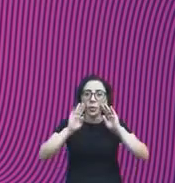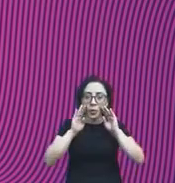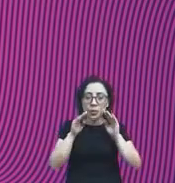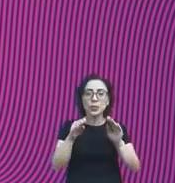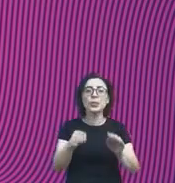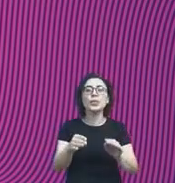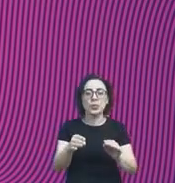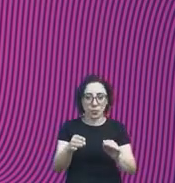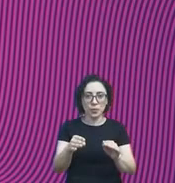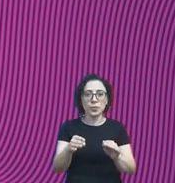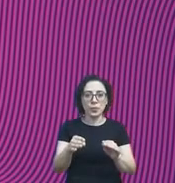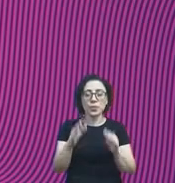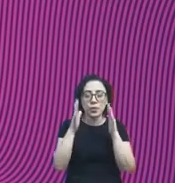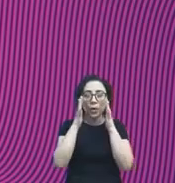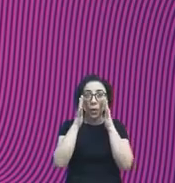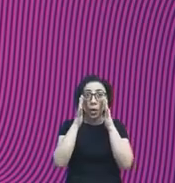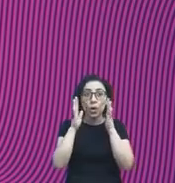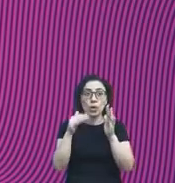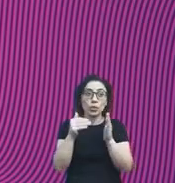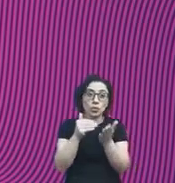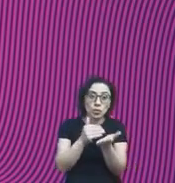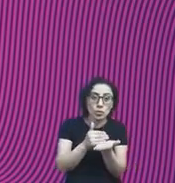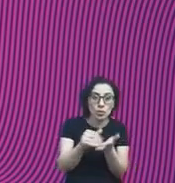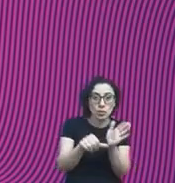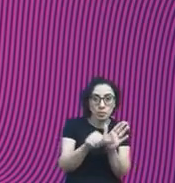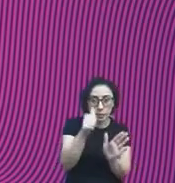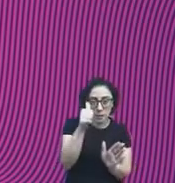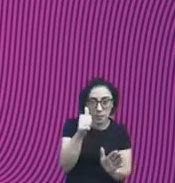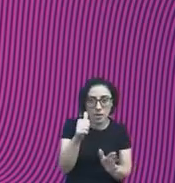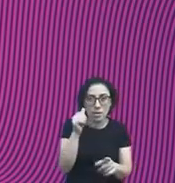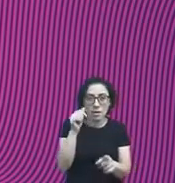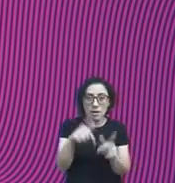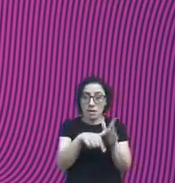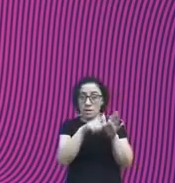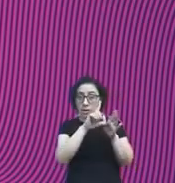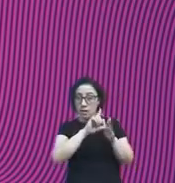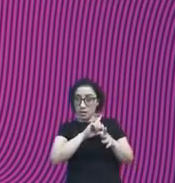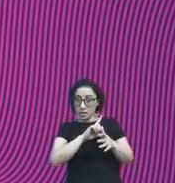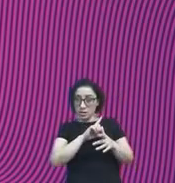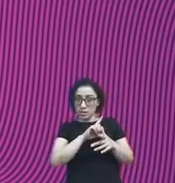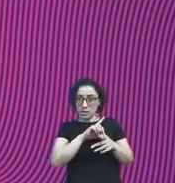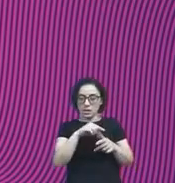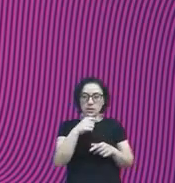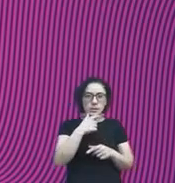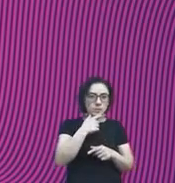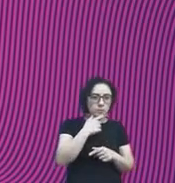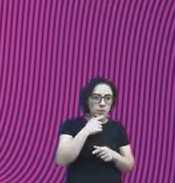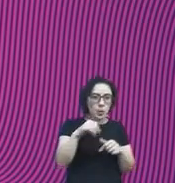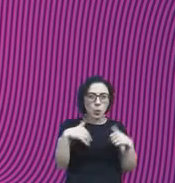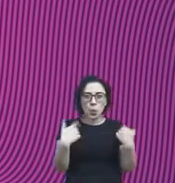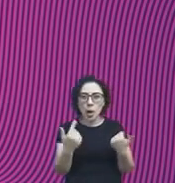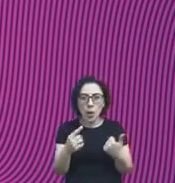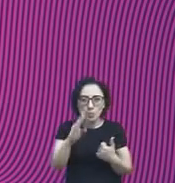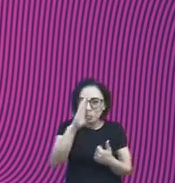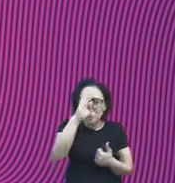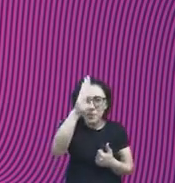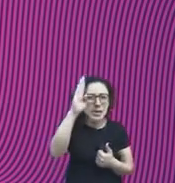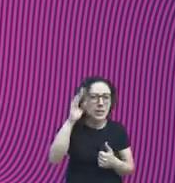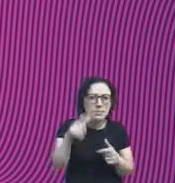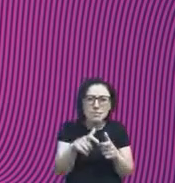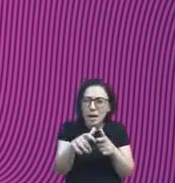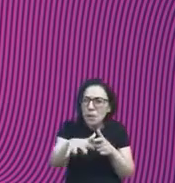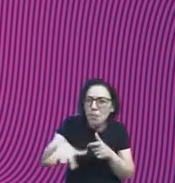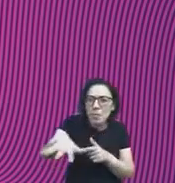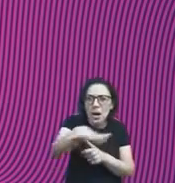atenção primária, identifica quais são as principais patologias, faz